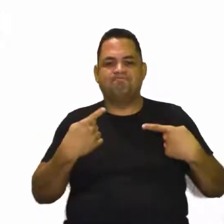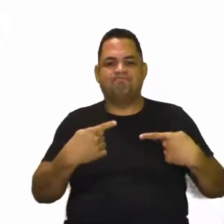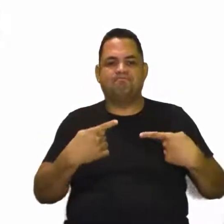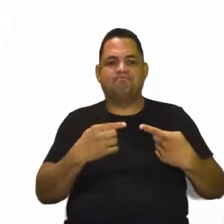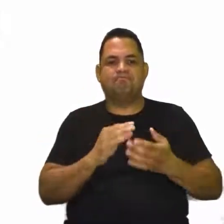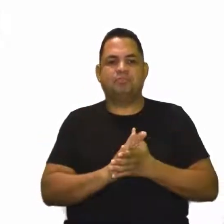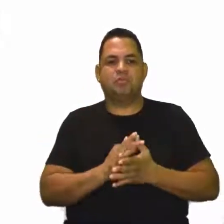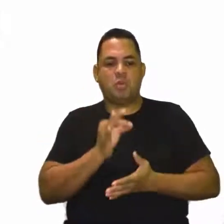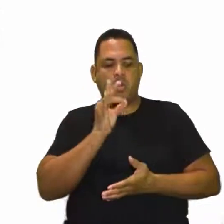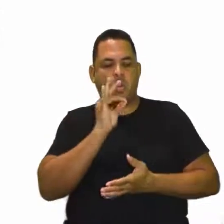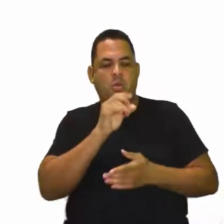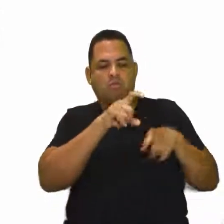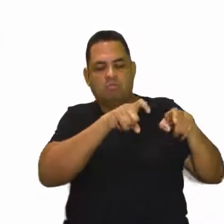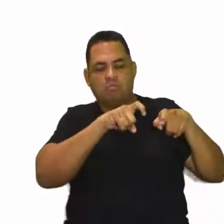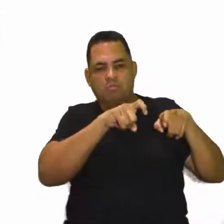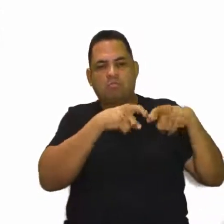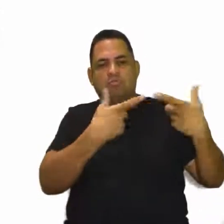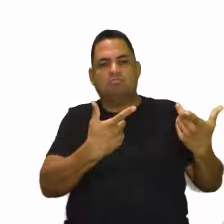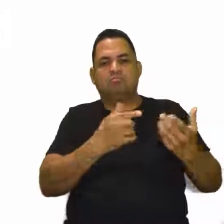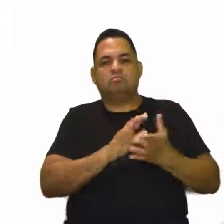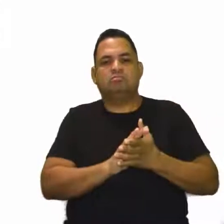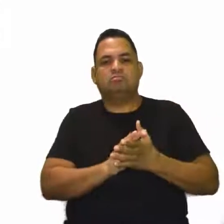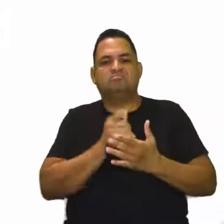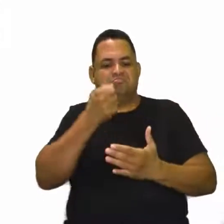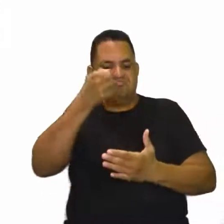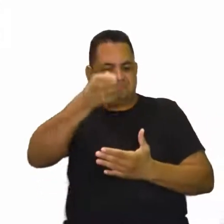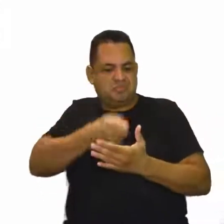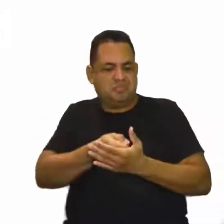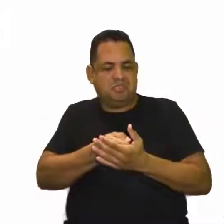dos cafeicultores, os caras que mandavam na economia,